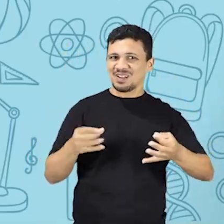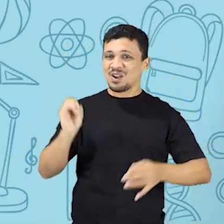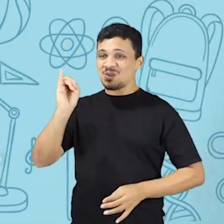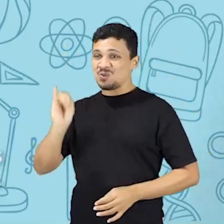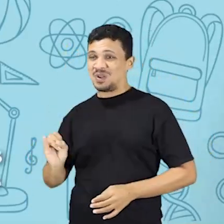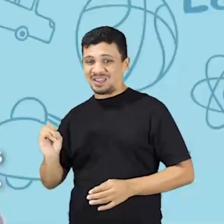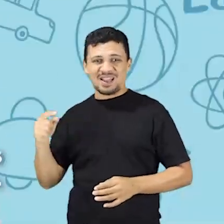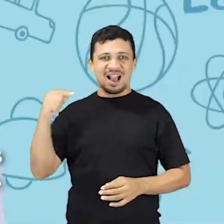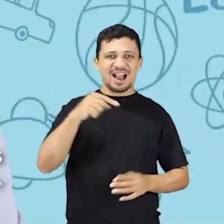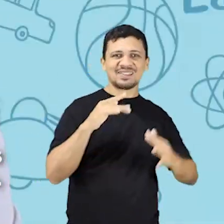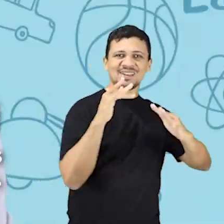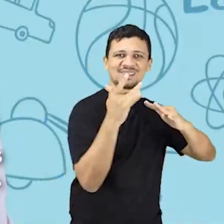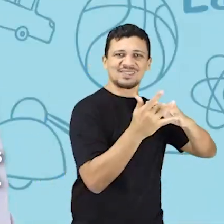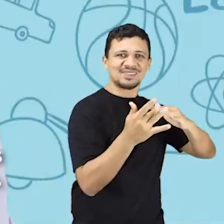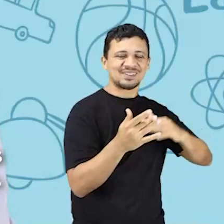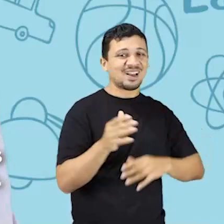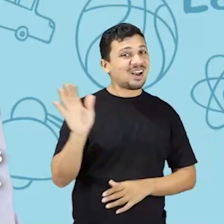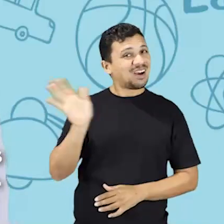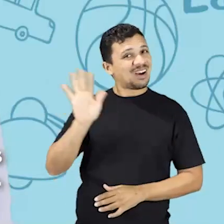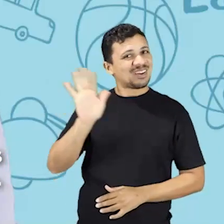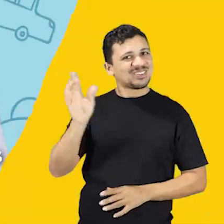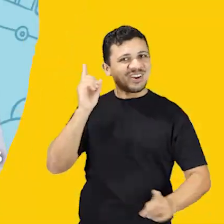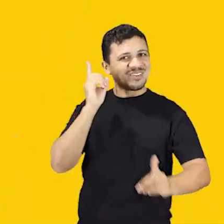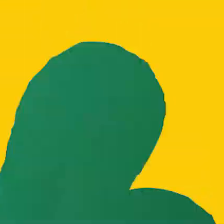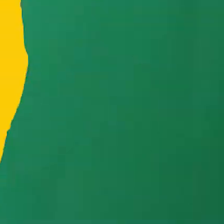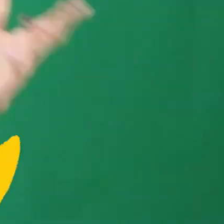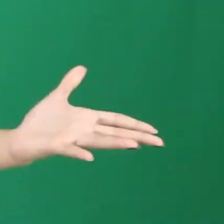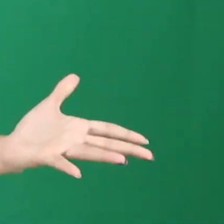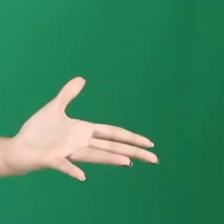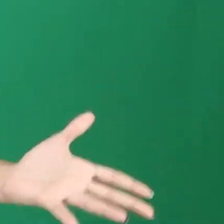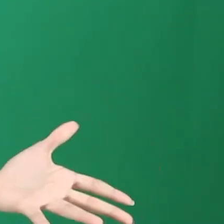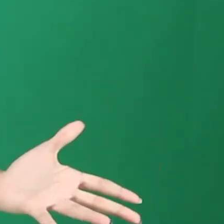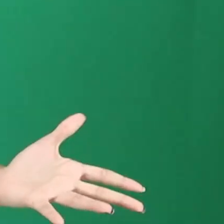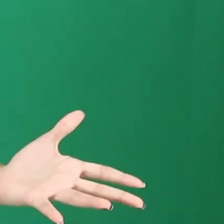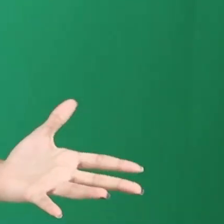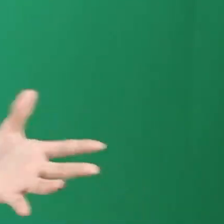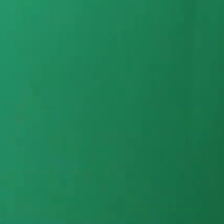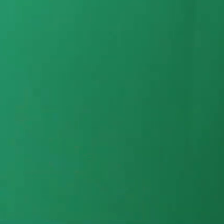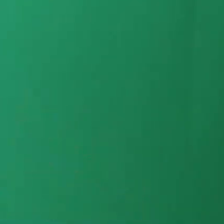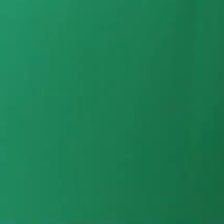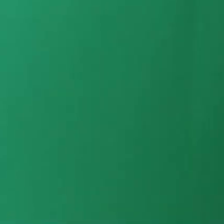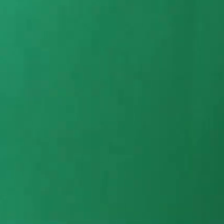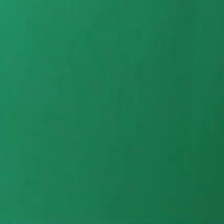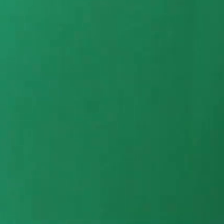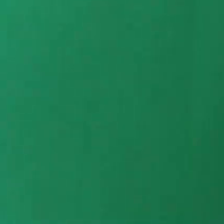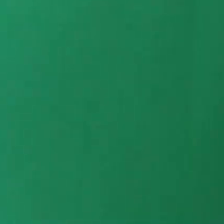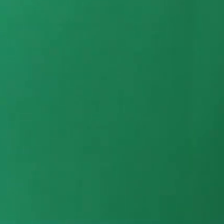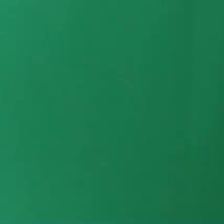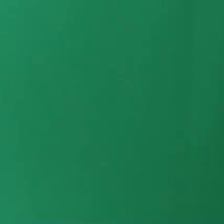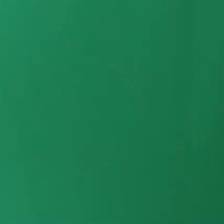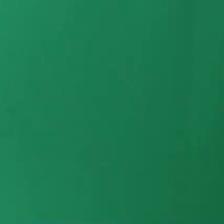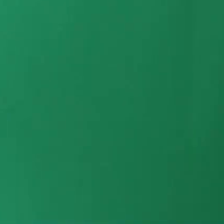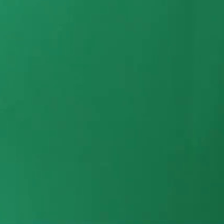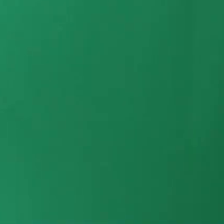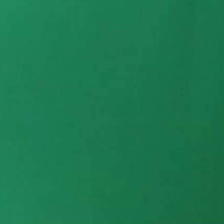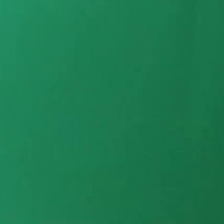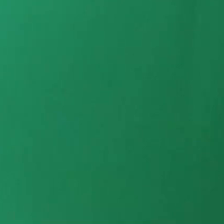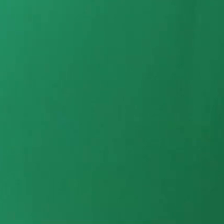à rede social. Até o próximo Papo de Recreio. Que maravilha! Não, gente, que é